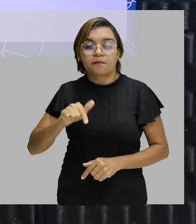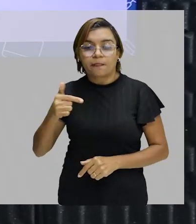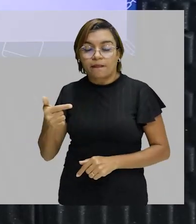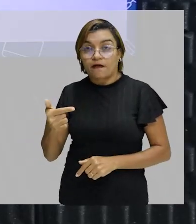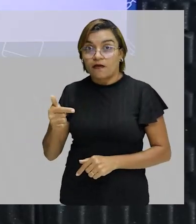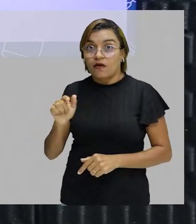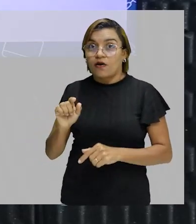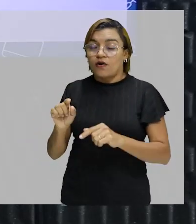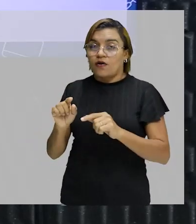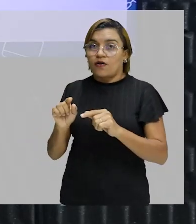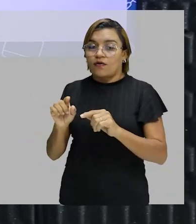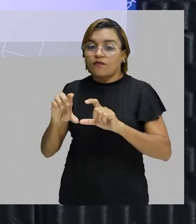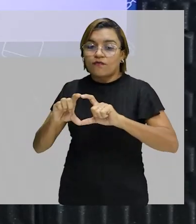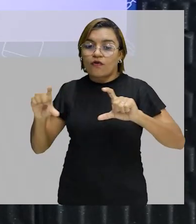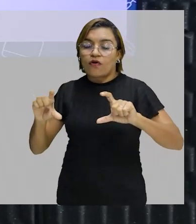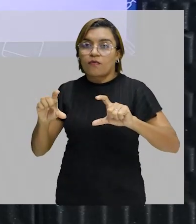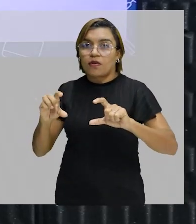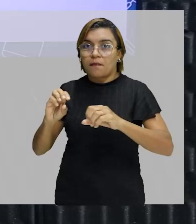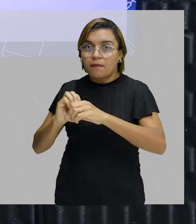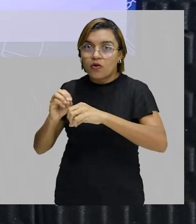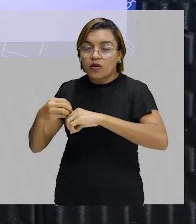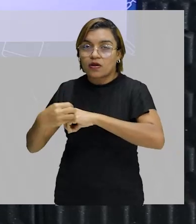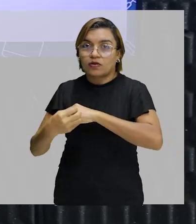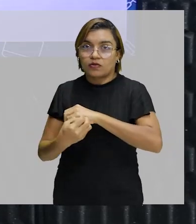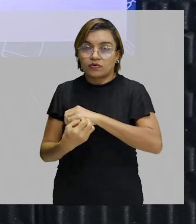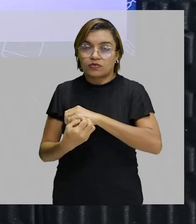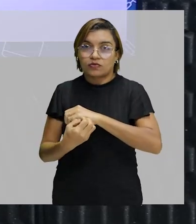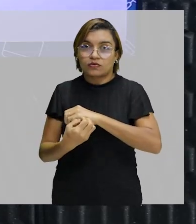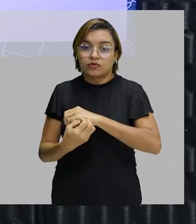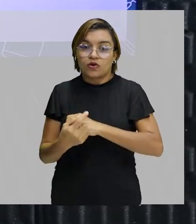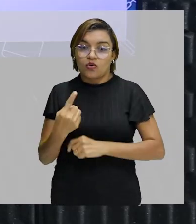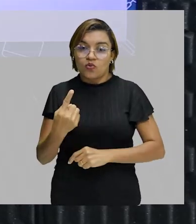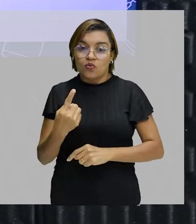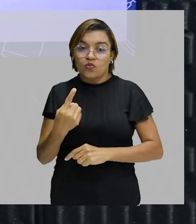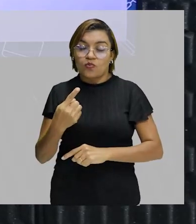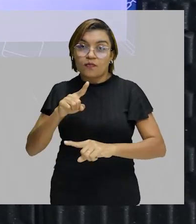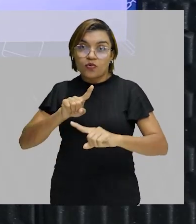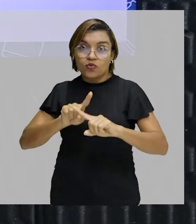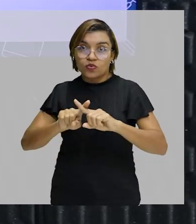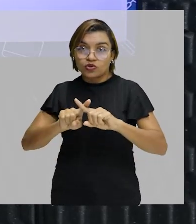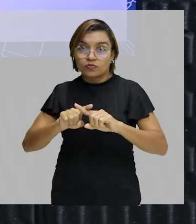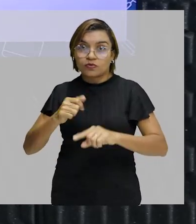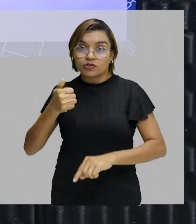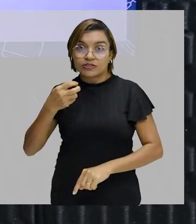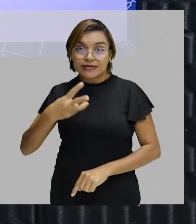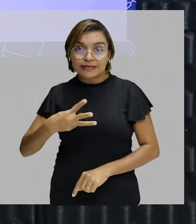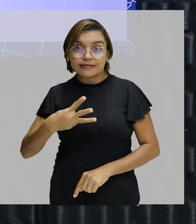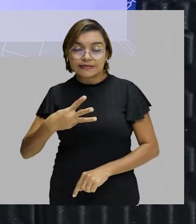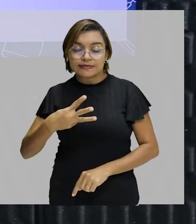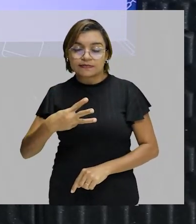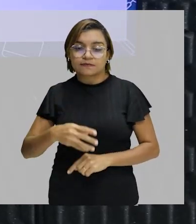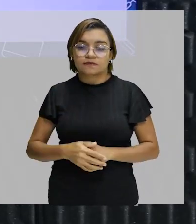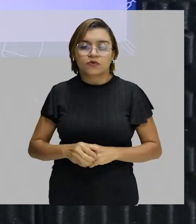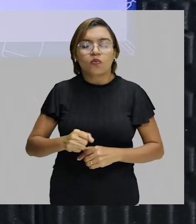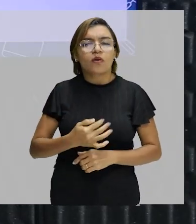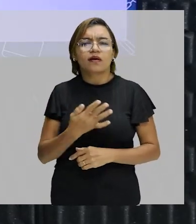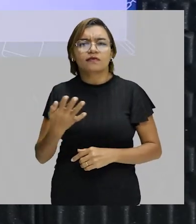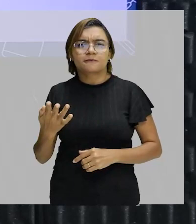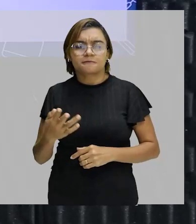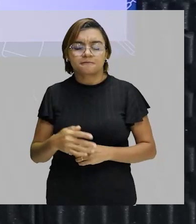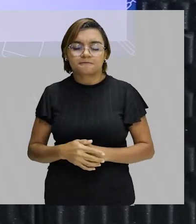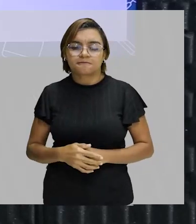fórmula molecular é o quê? Vai ser um múltiplo desse 13. Quanto? Olha